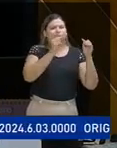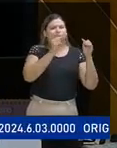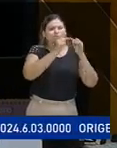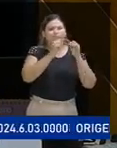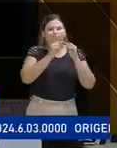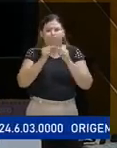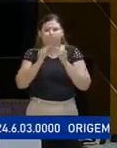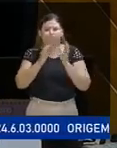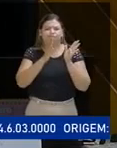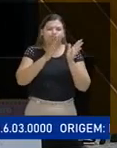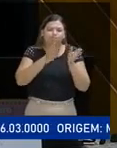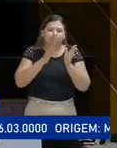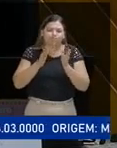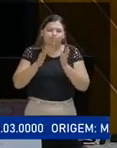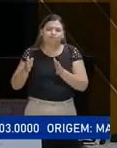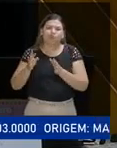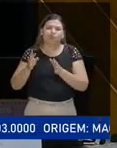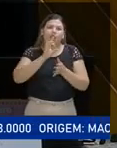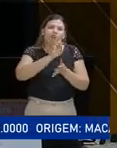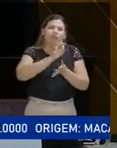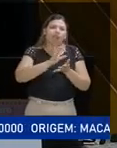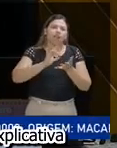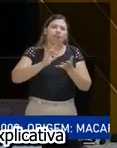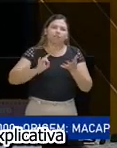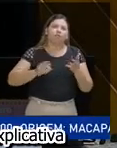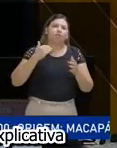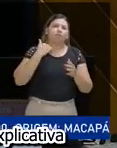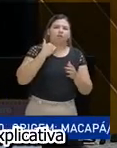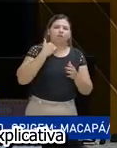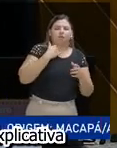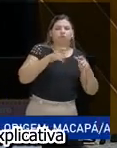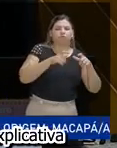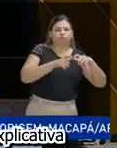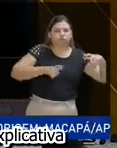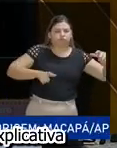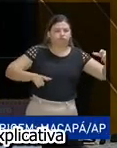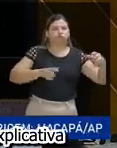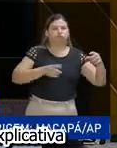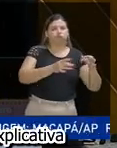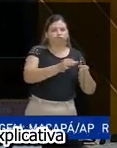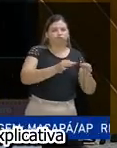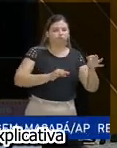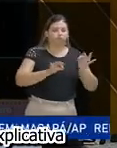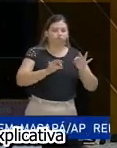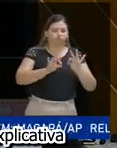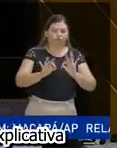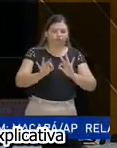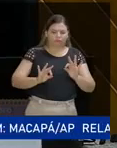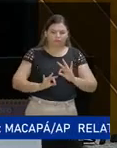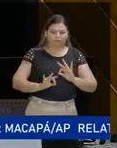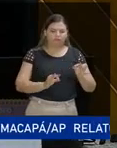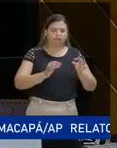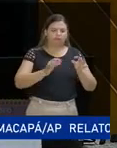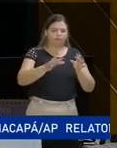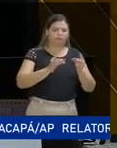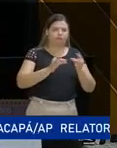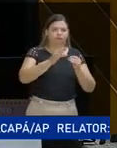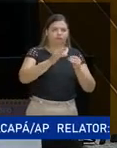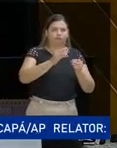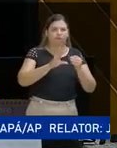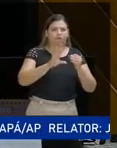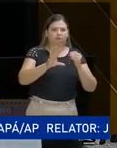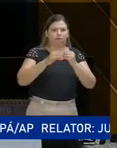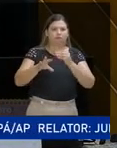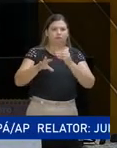financeira individualizada por conta bancária, acompanhados, quando for o caso, da respectiva nota explicativa e dos demais meios